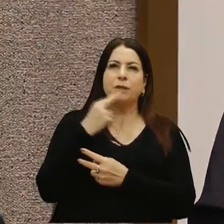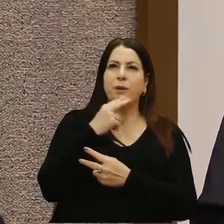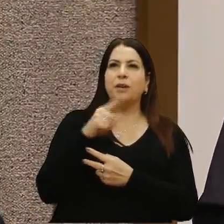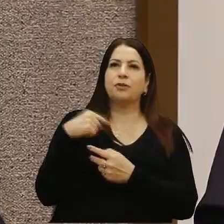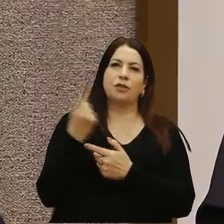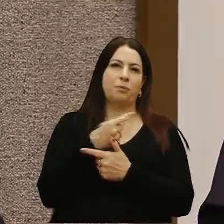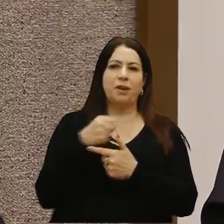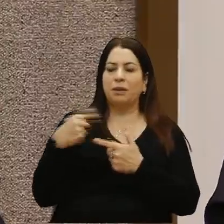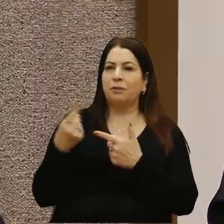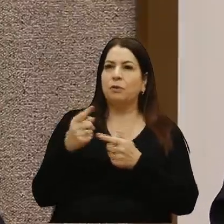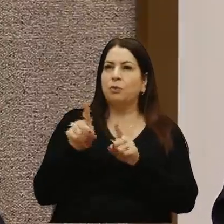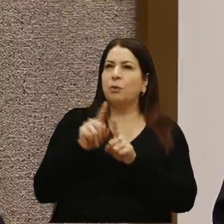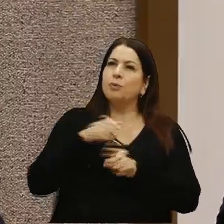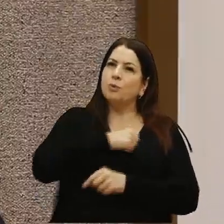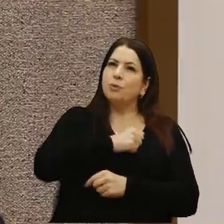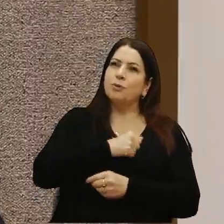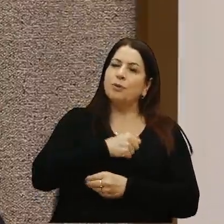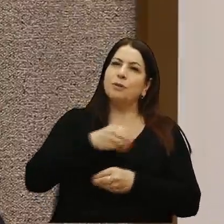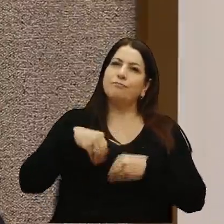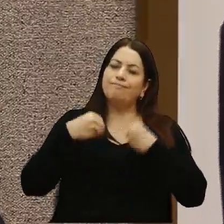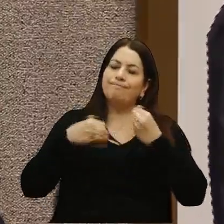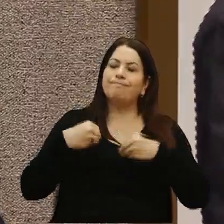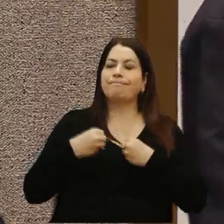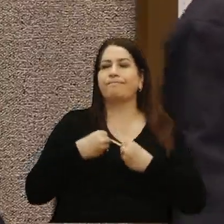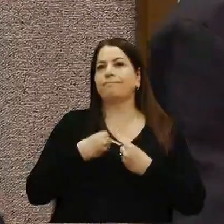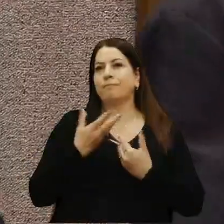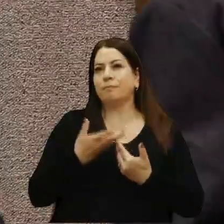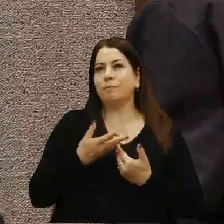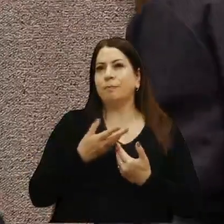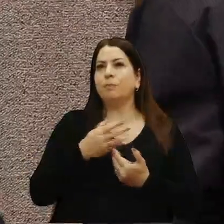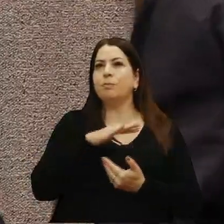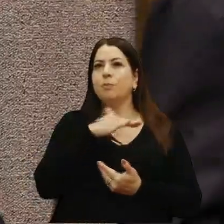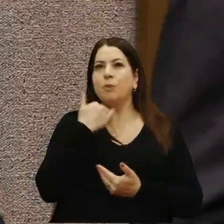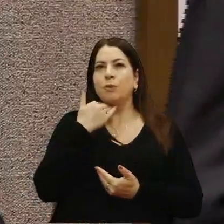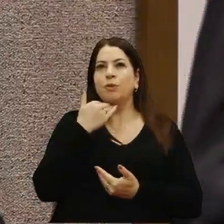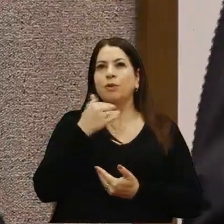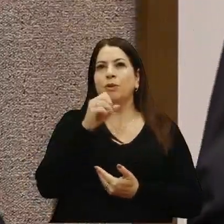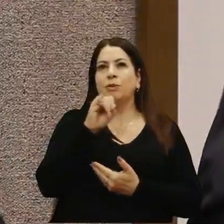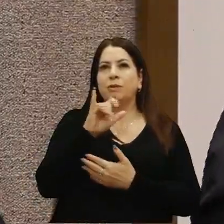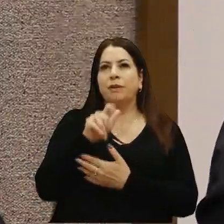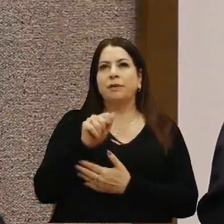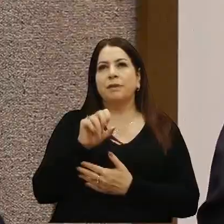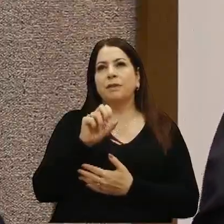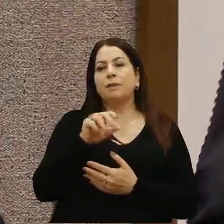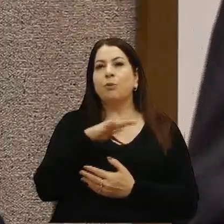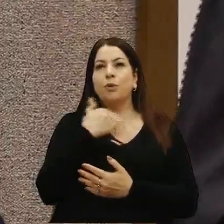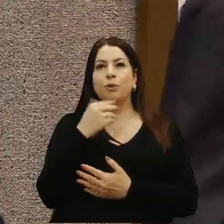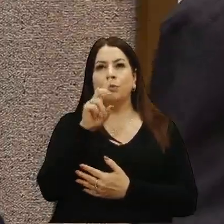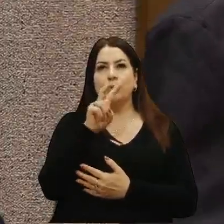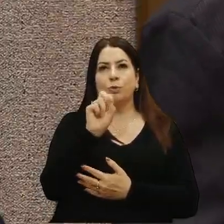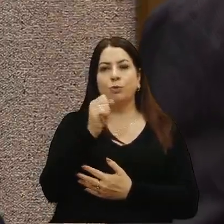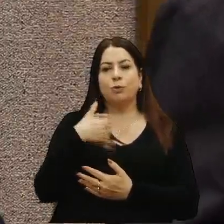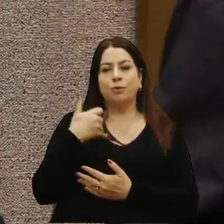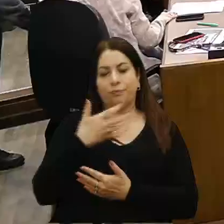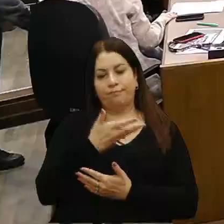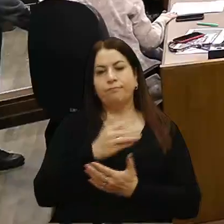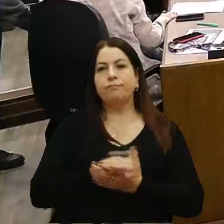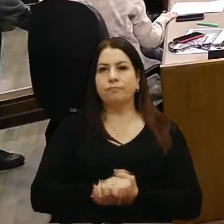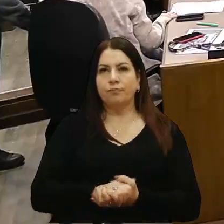sentimentos pela partida do seu Silas, que nos deixou com apenas 58 anos de idade. Obrigado. Era isso, senhor